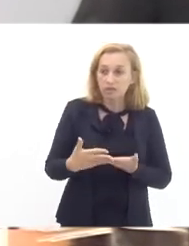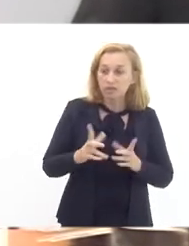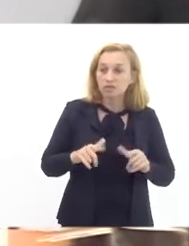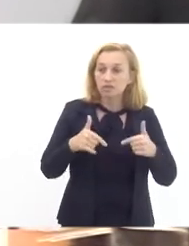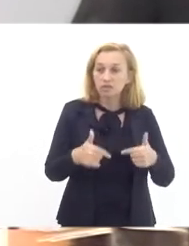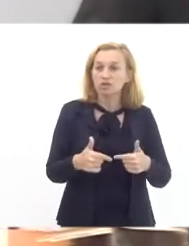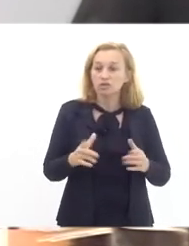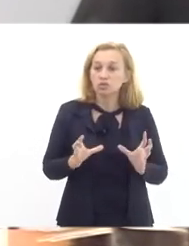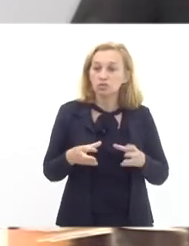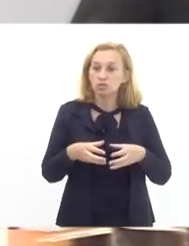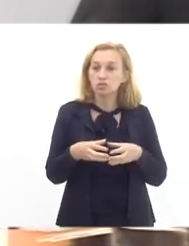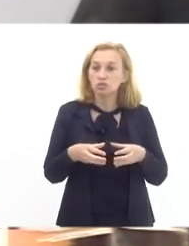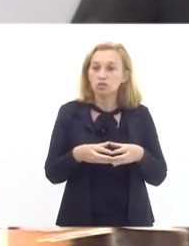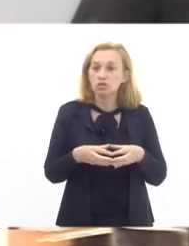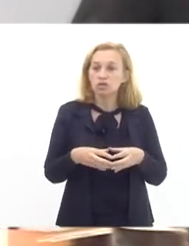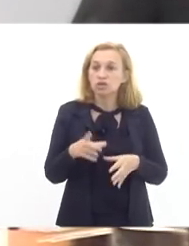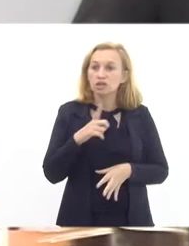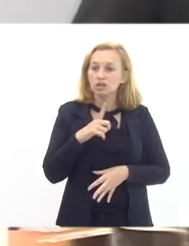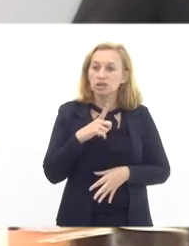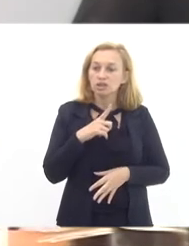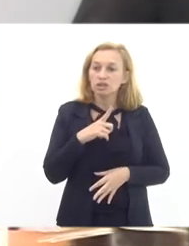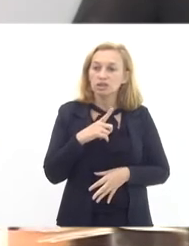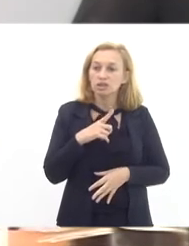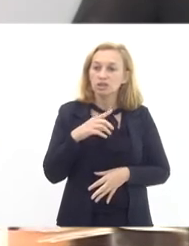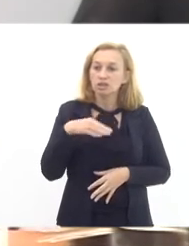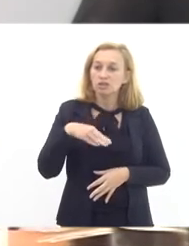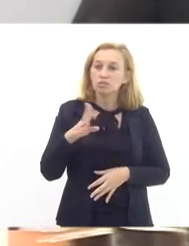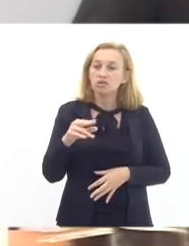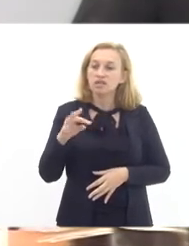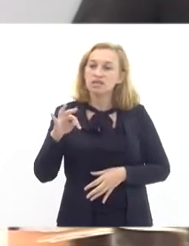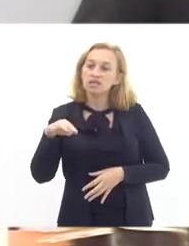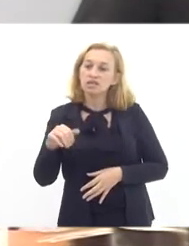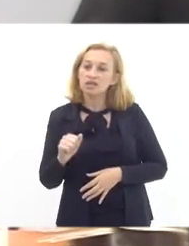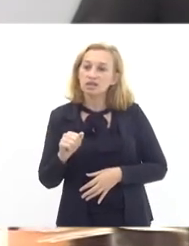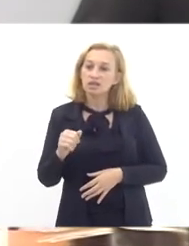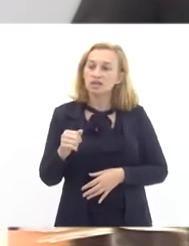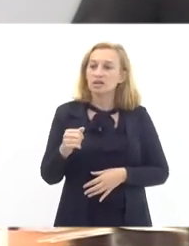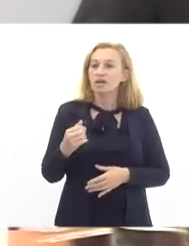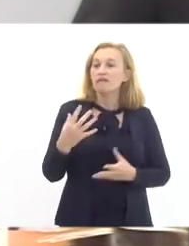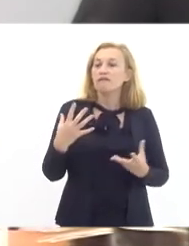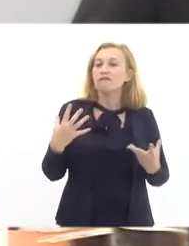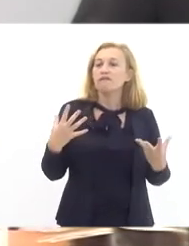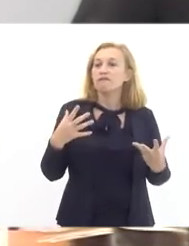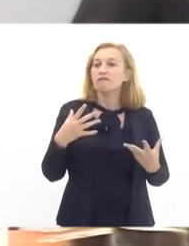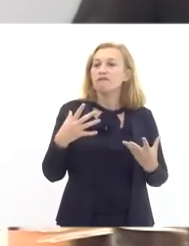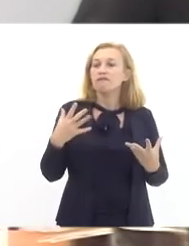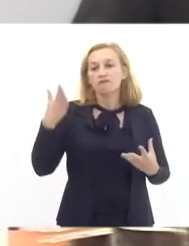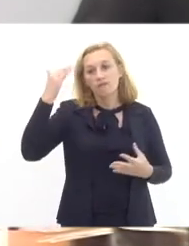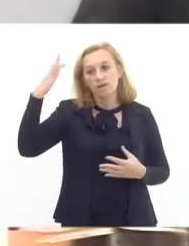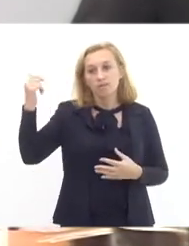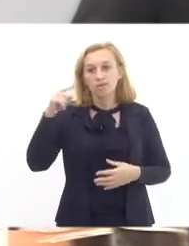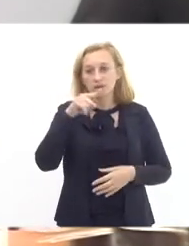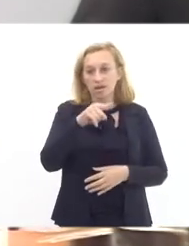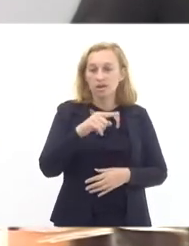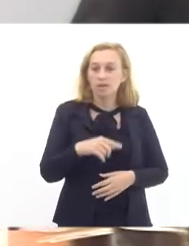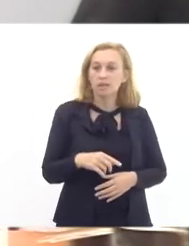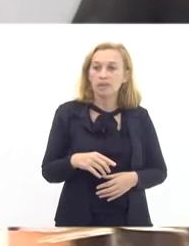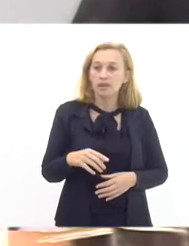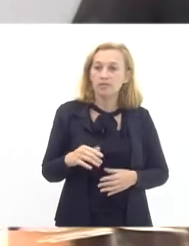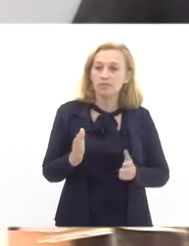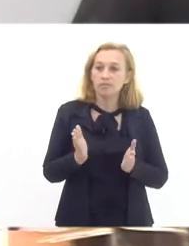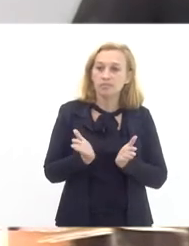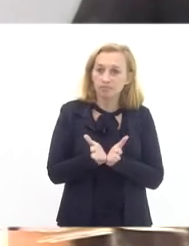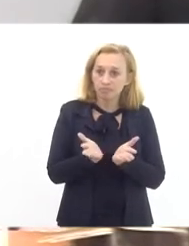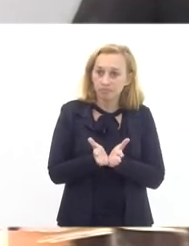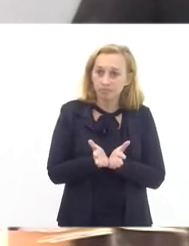do coletivo, nós temos uma musicista muito famosa lá em São Gonçalo, ela faz um trabalho fantástico, e ela é evangélica,